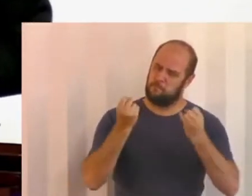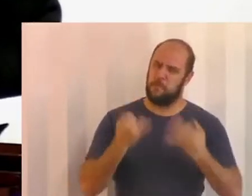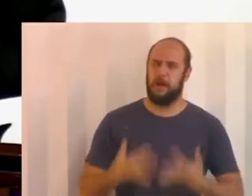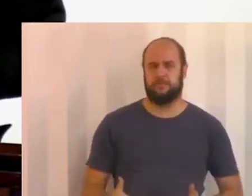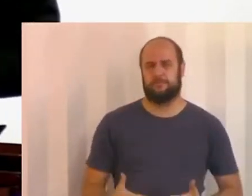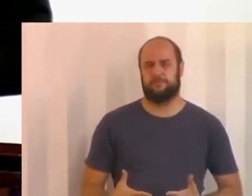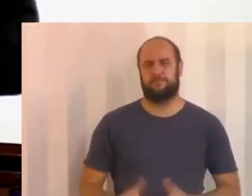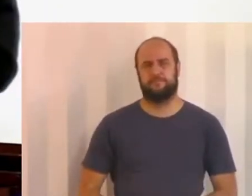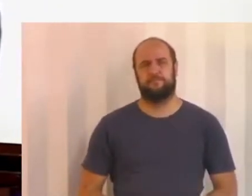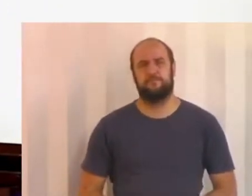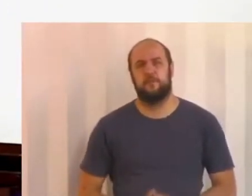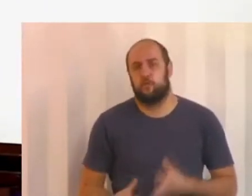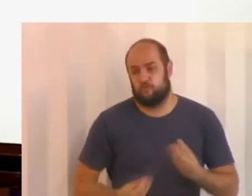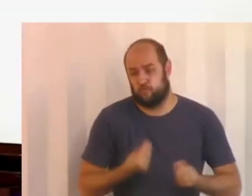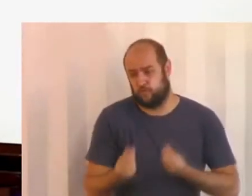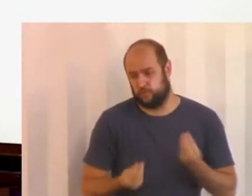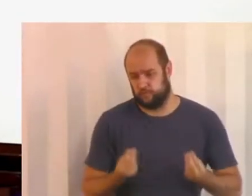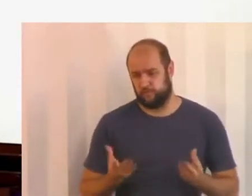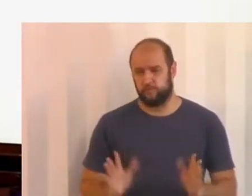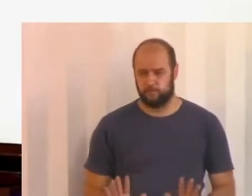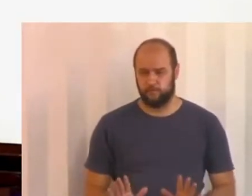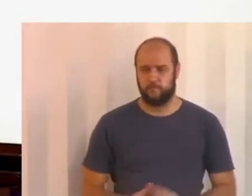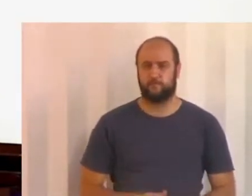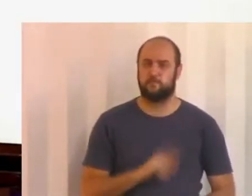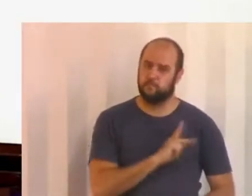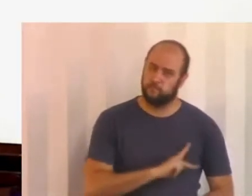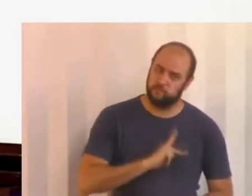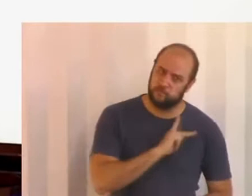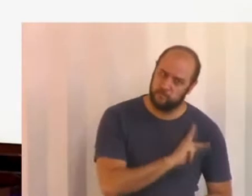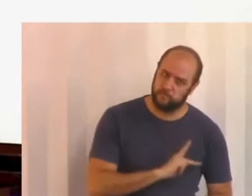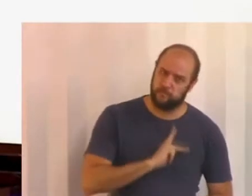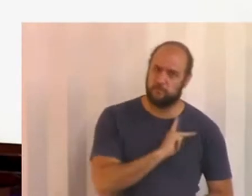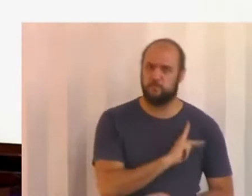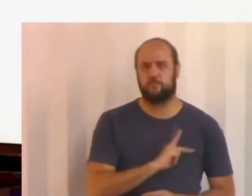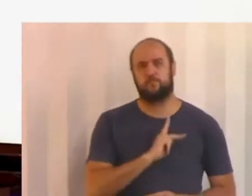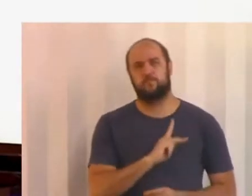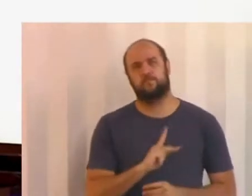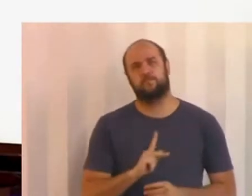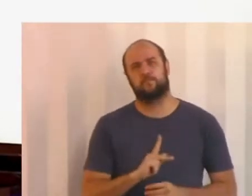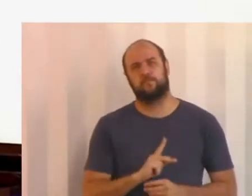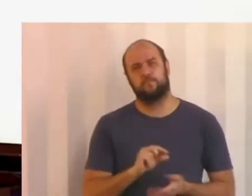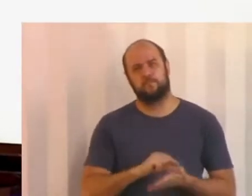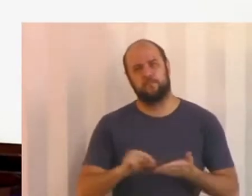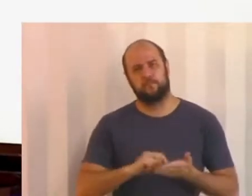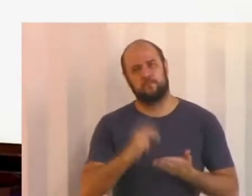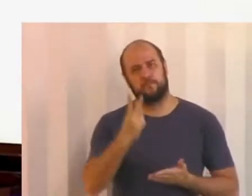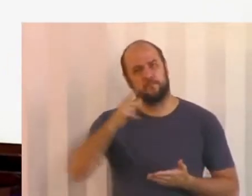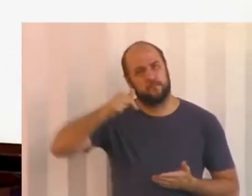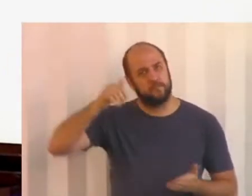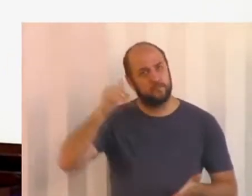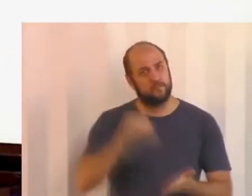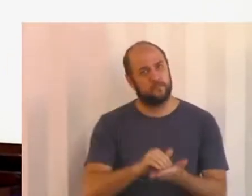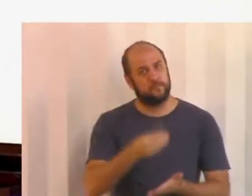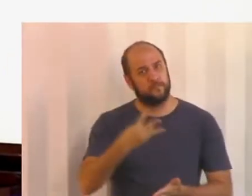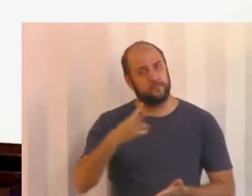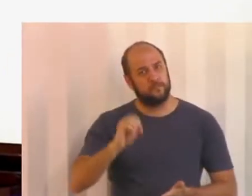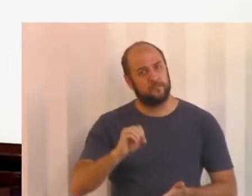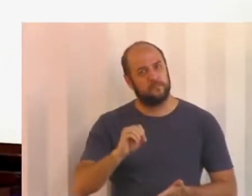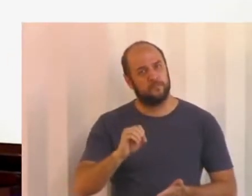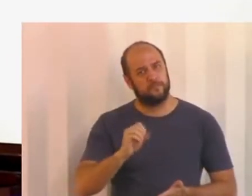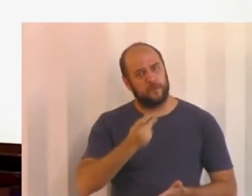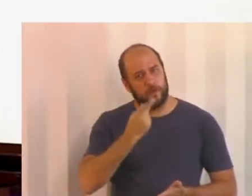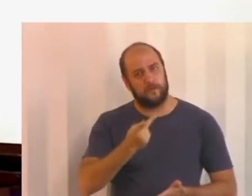irmãos. E como isso acontece? O apóstolo Paulo, nos versículos de 27 a 30, ele fala da